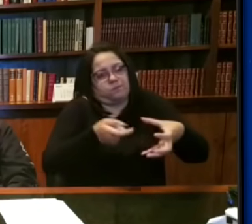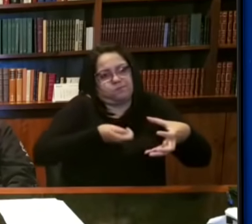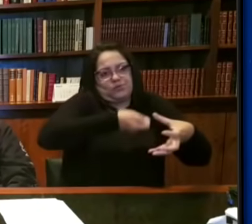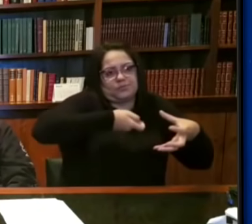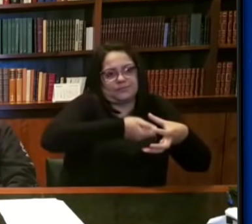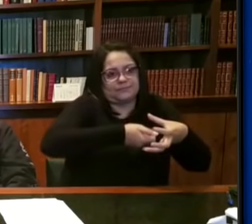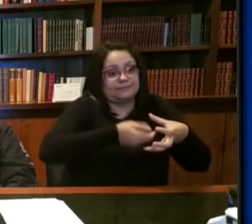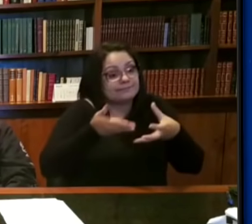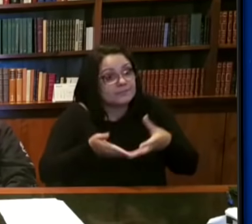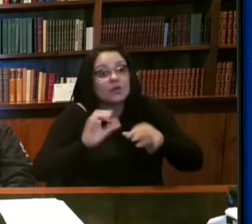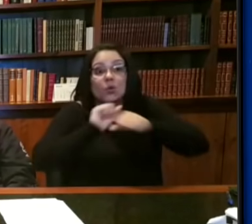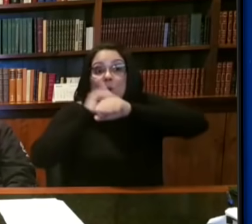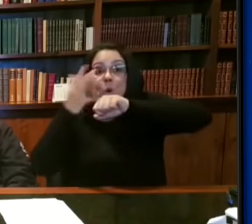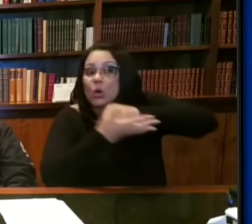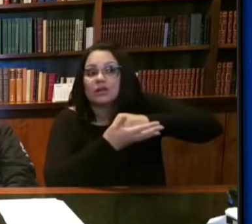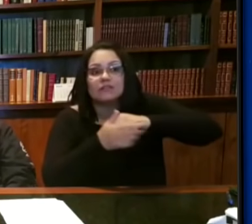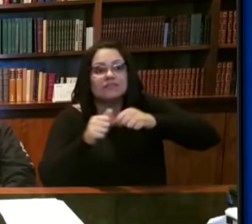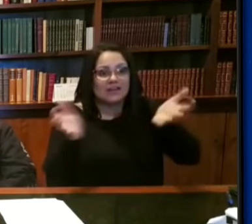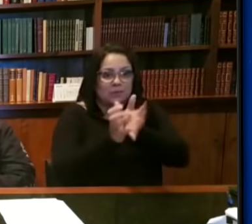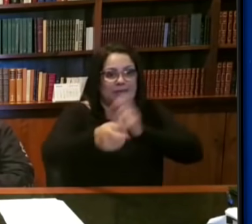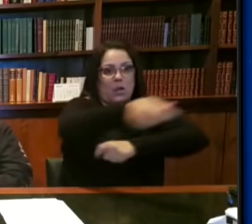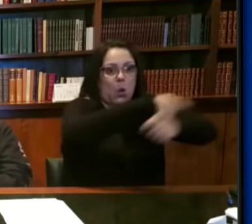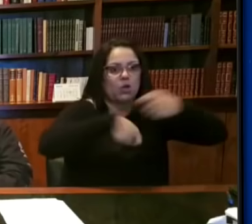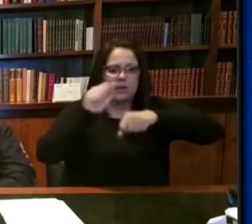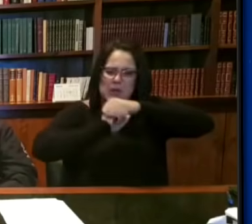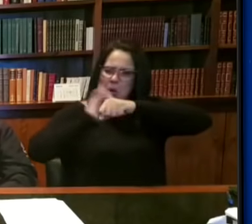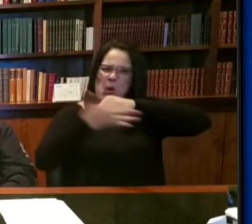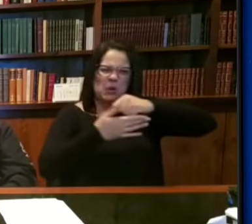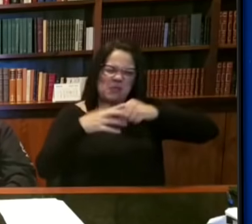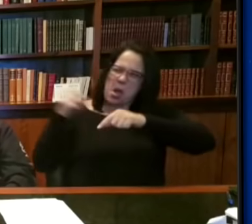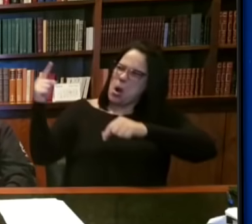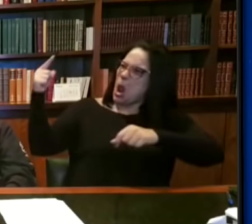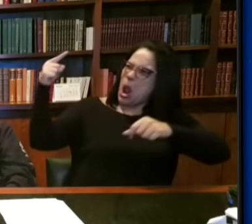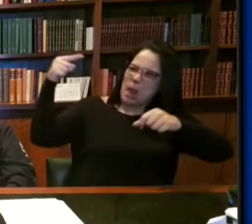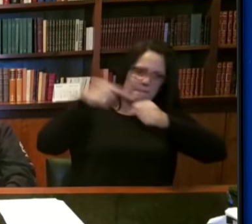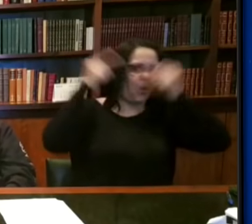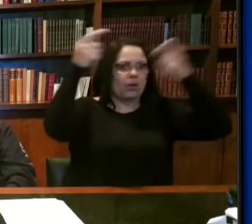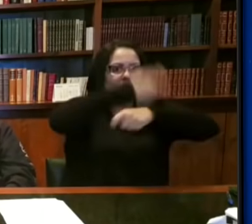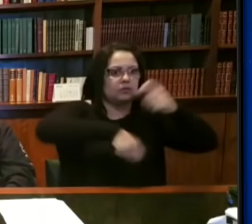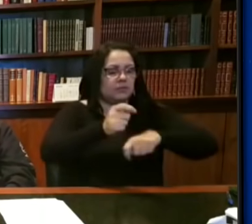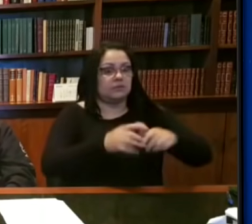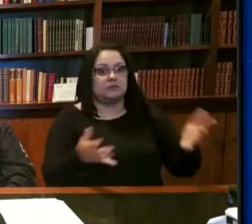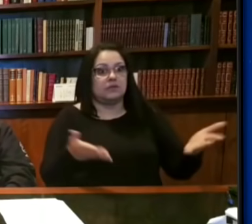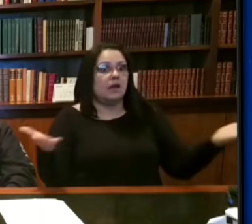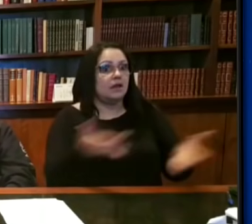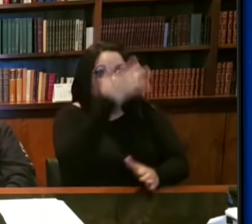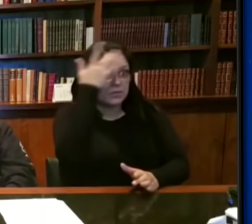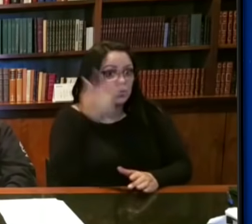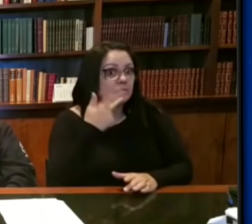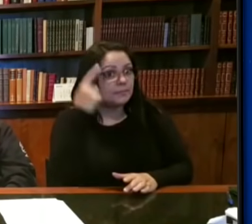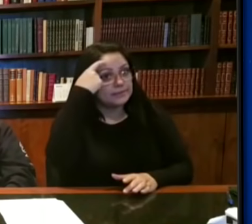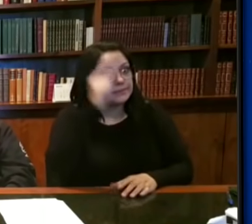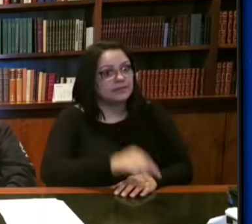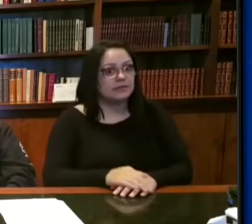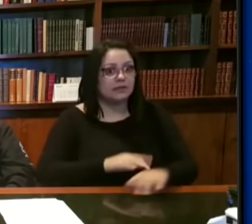quando vem o coronavírus e bate na economia brasileira esse meteoro, agudiza essa diferença. Todo mundo agora vê o seguinte, além de